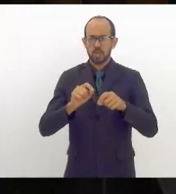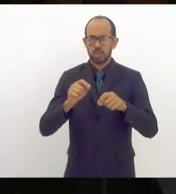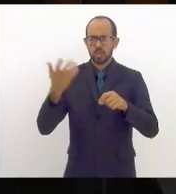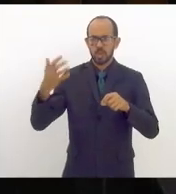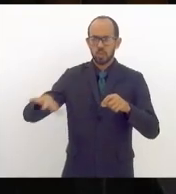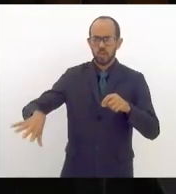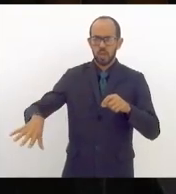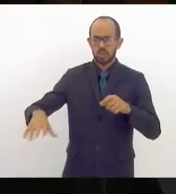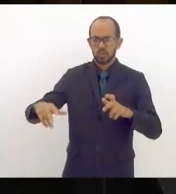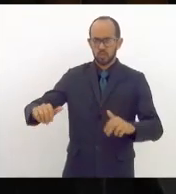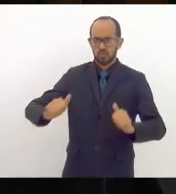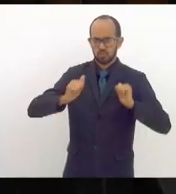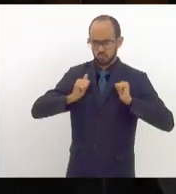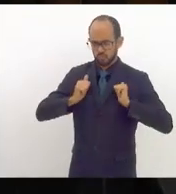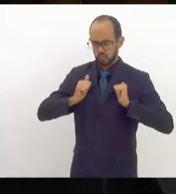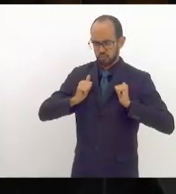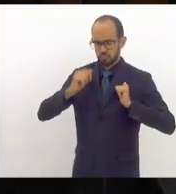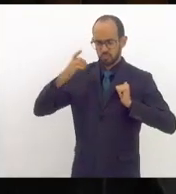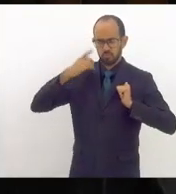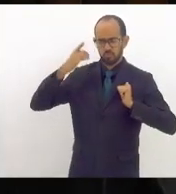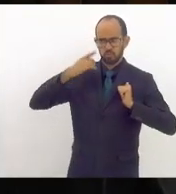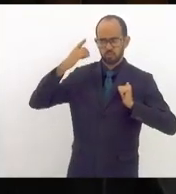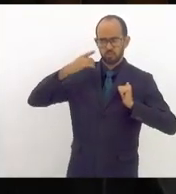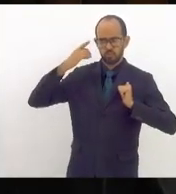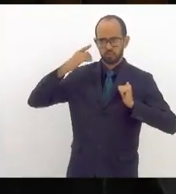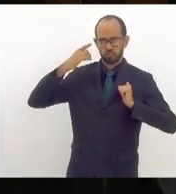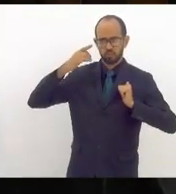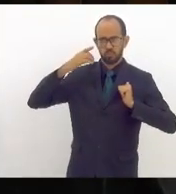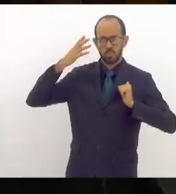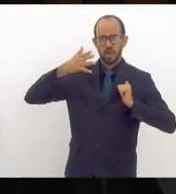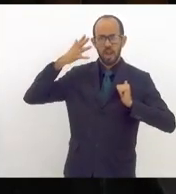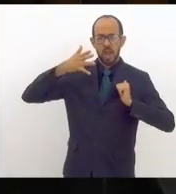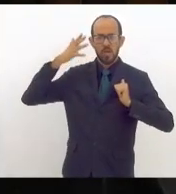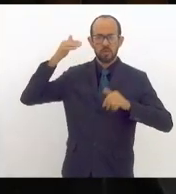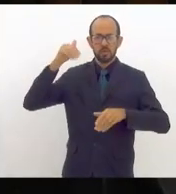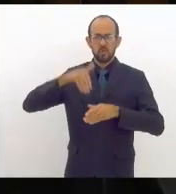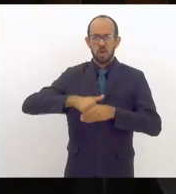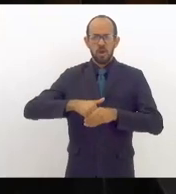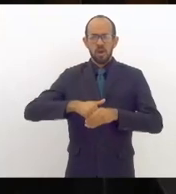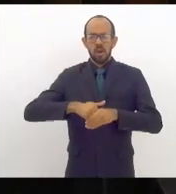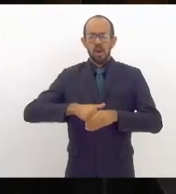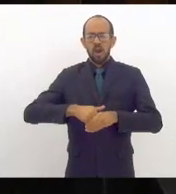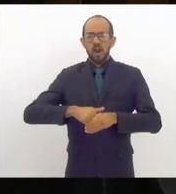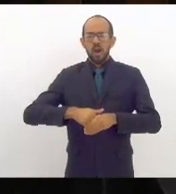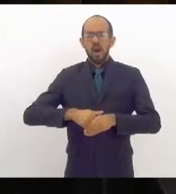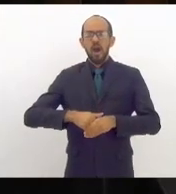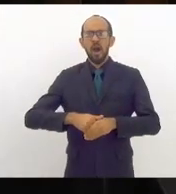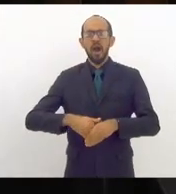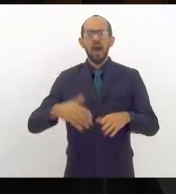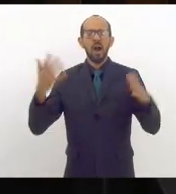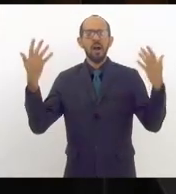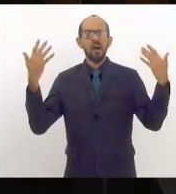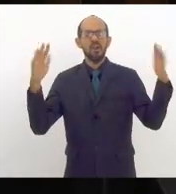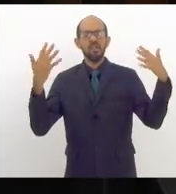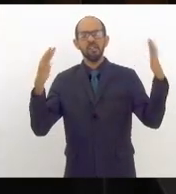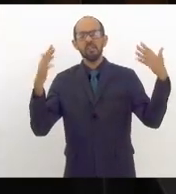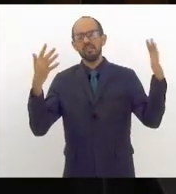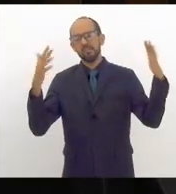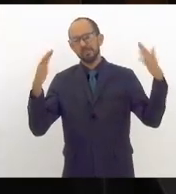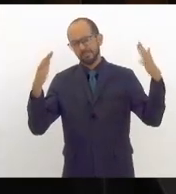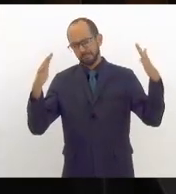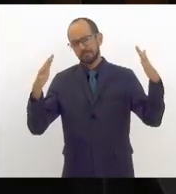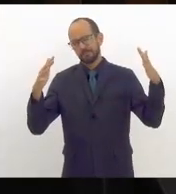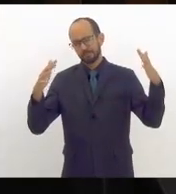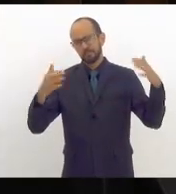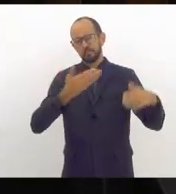que abrem mão da sua imunidade de palavras e votos para aplaudir um agente